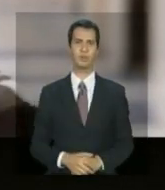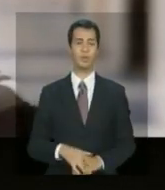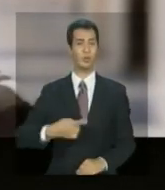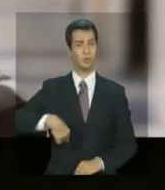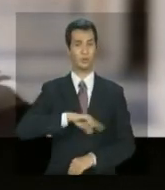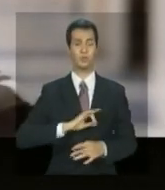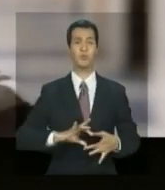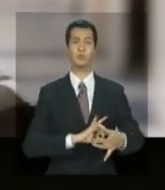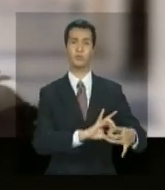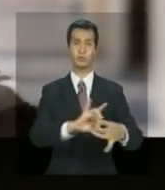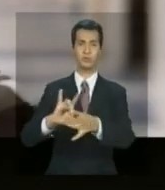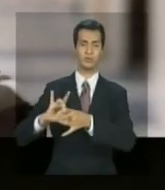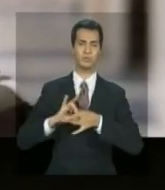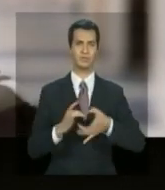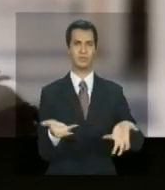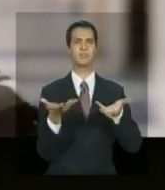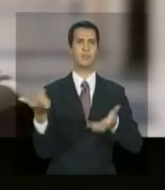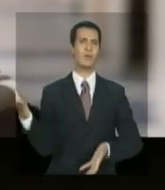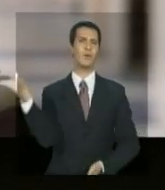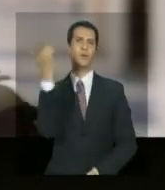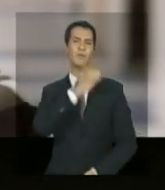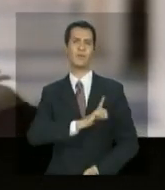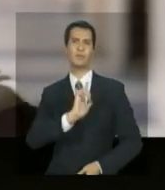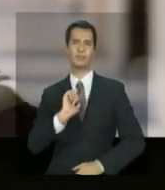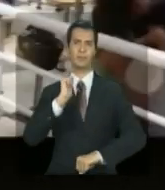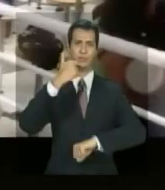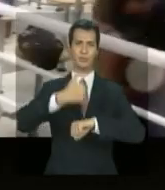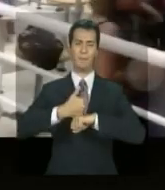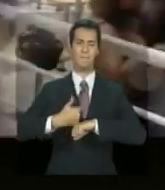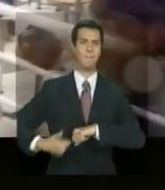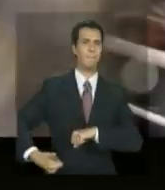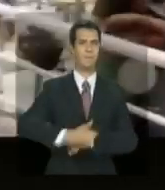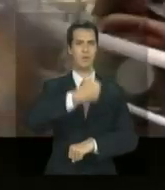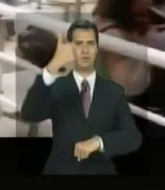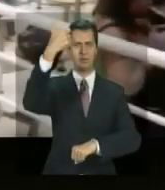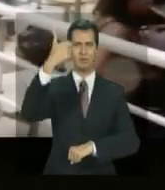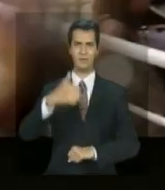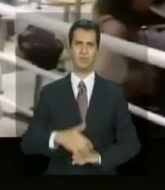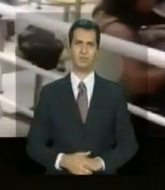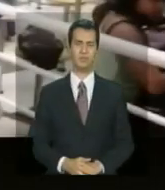Juntos para conquistar o nosso lugar entre os melhores.